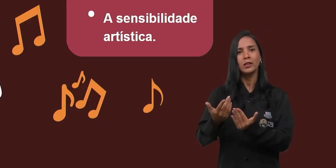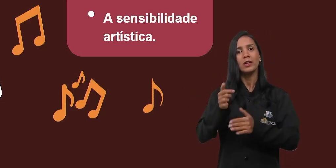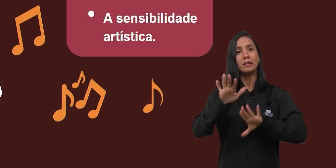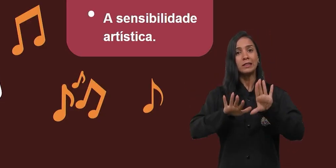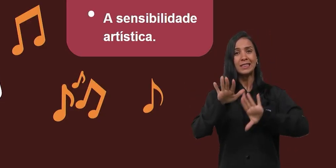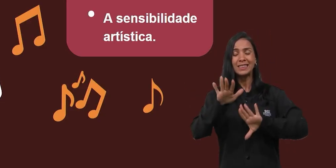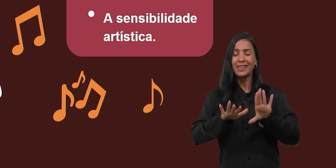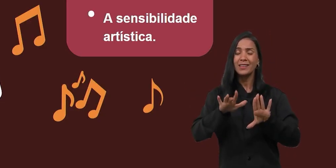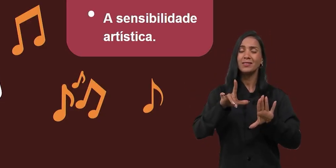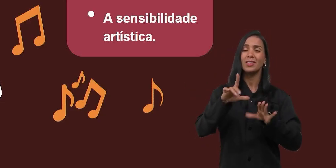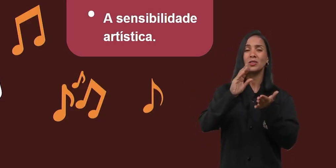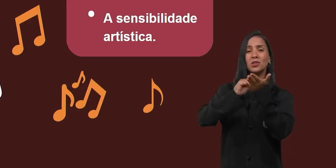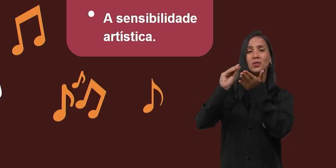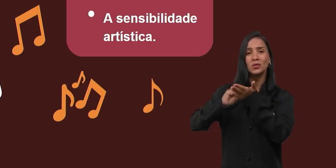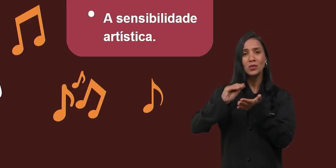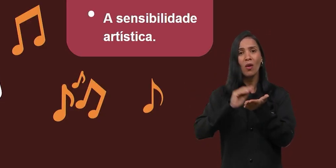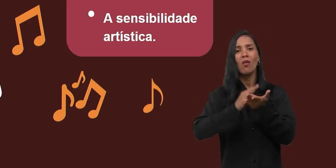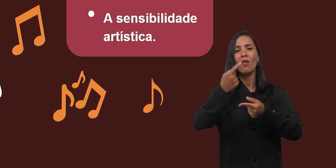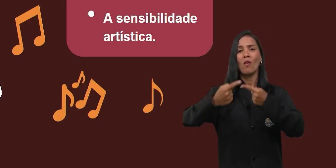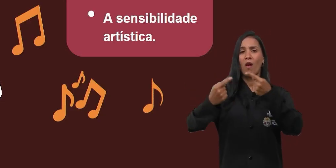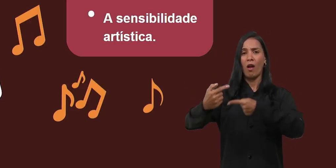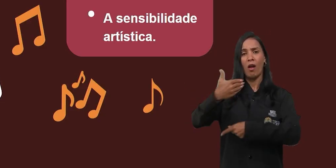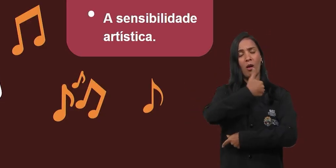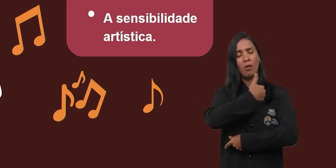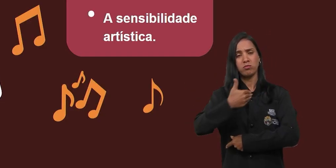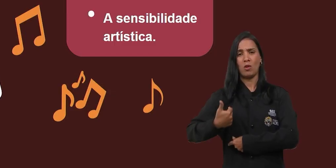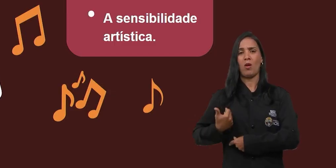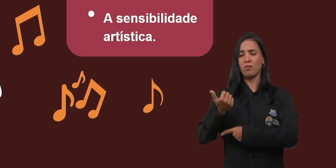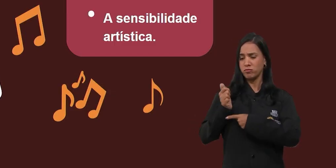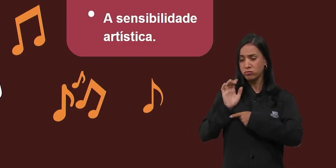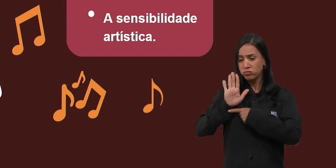das políticas públicas que chegam